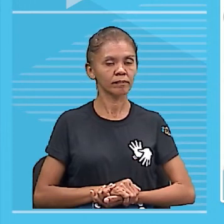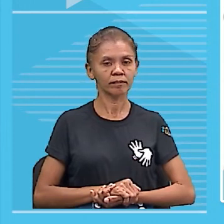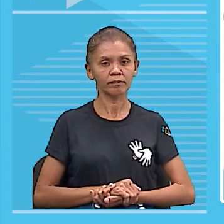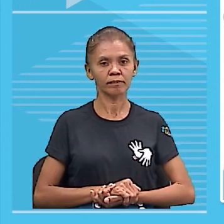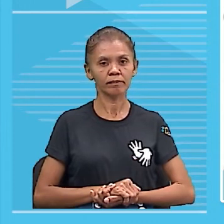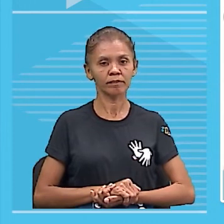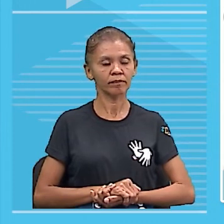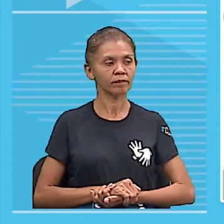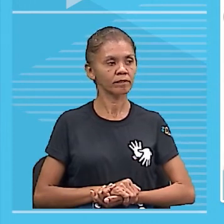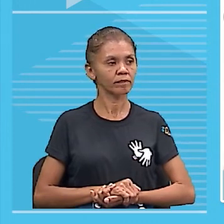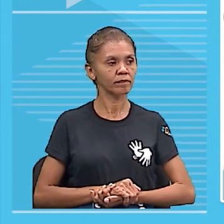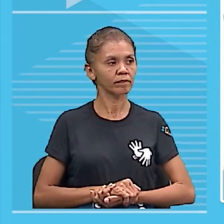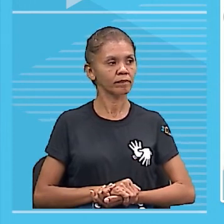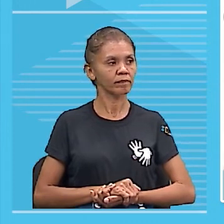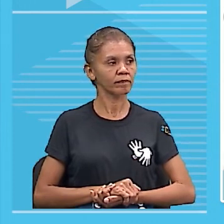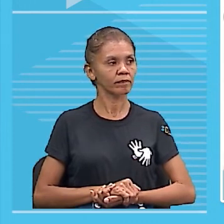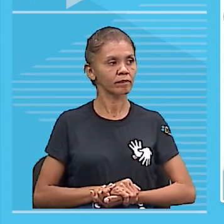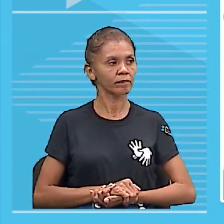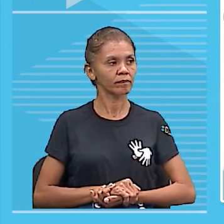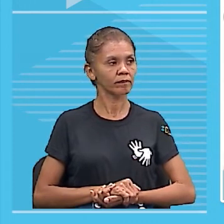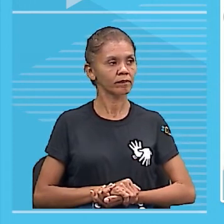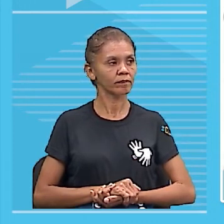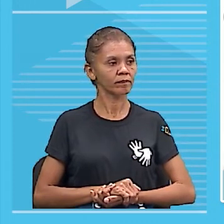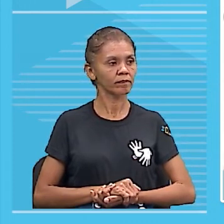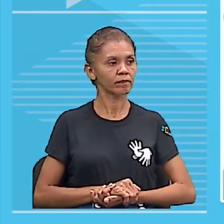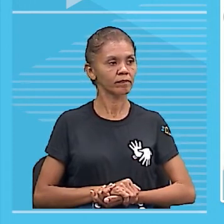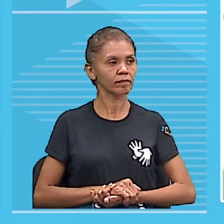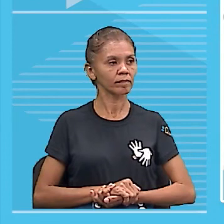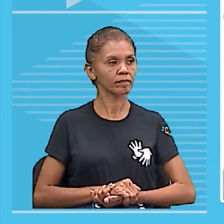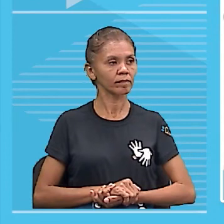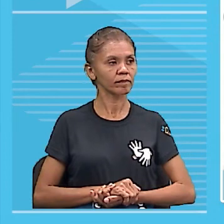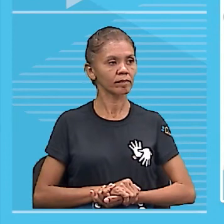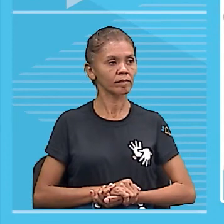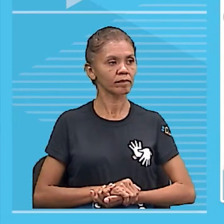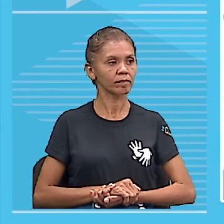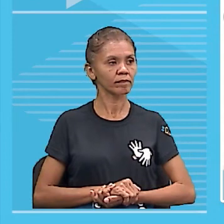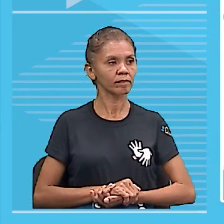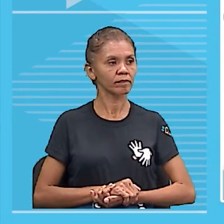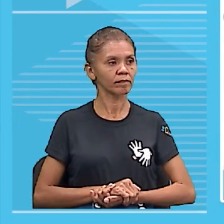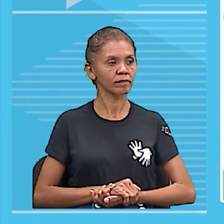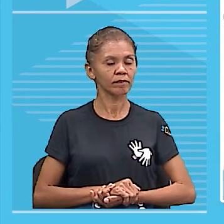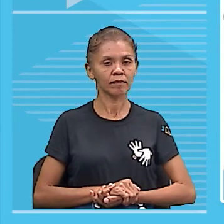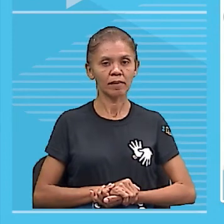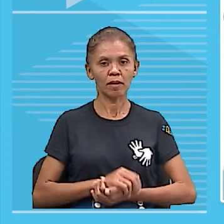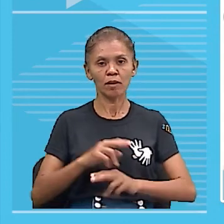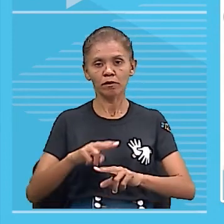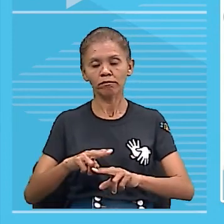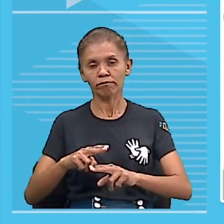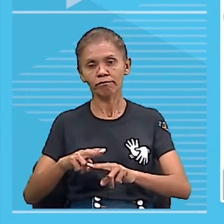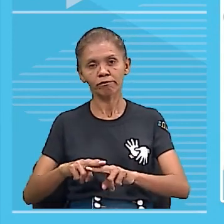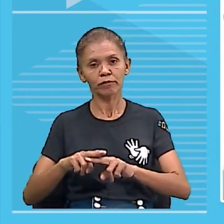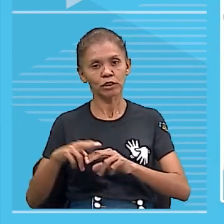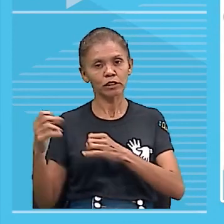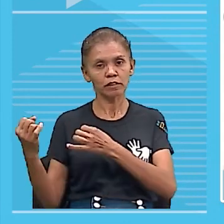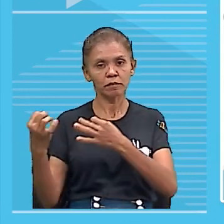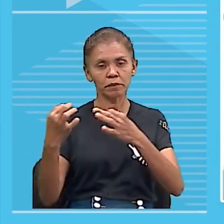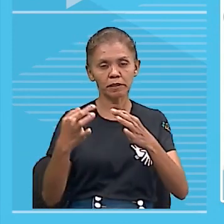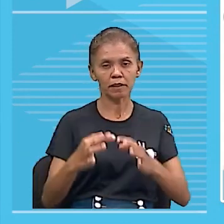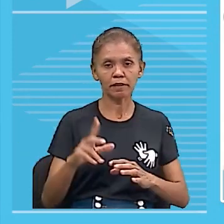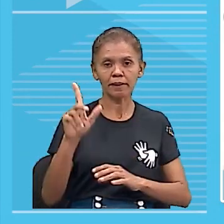expressão que do quadradinho azul Tá certo então por isso que ele fala que a soma dos